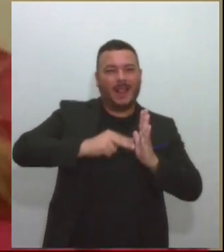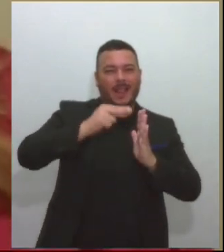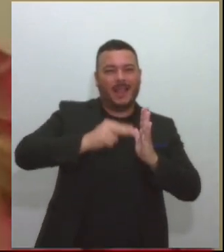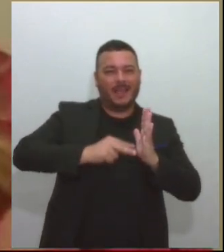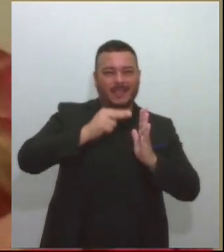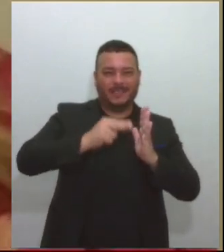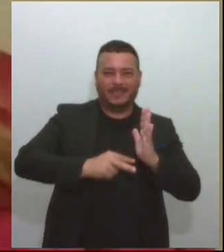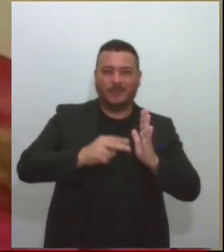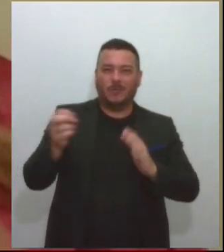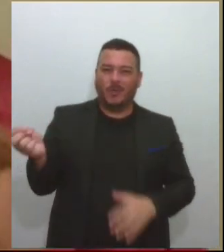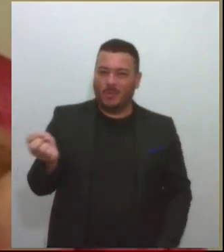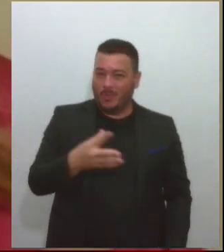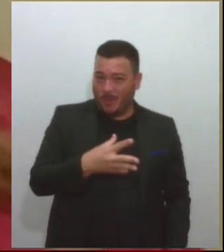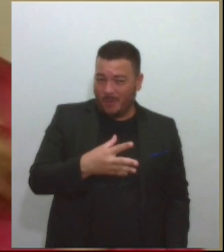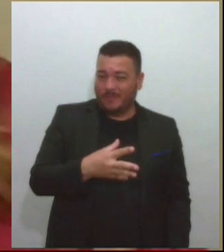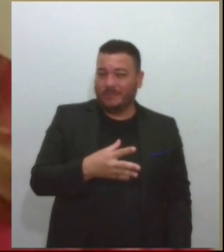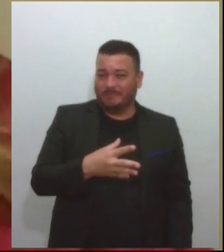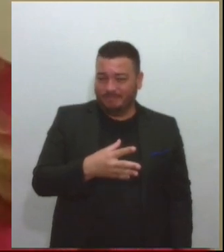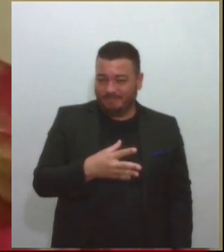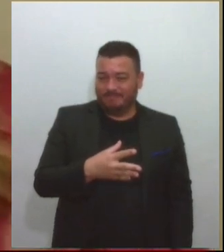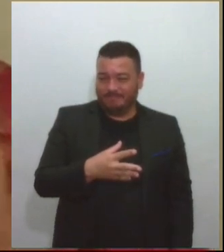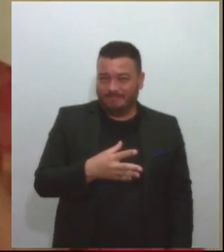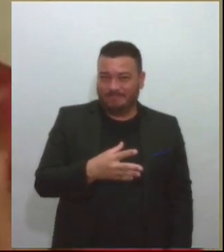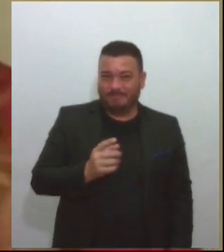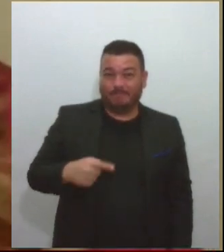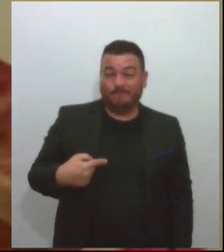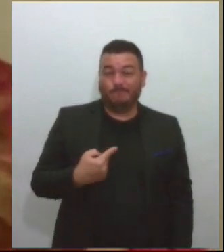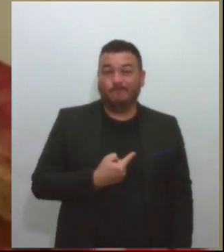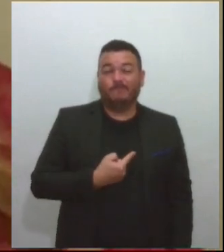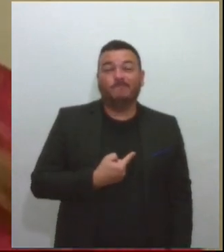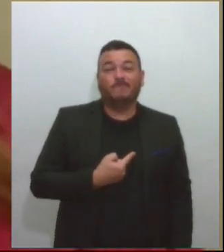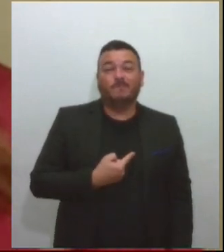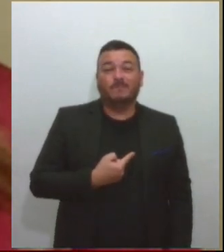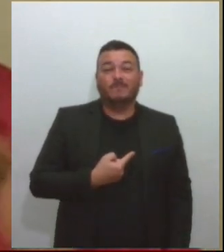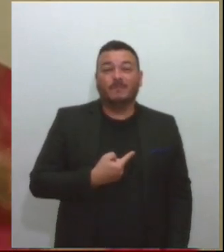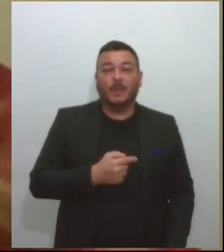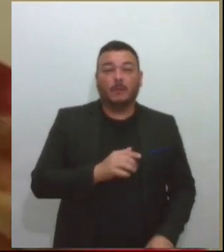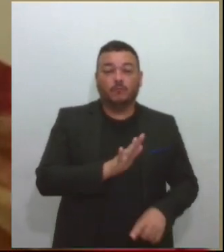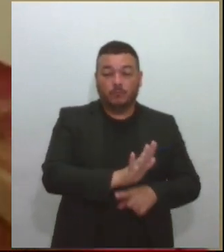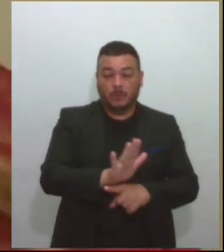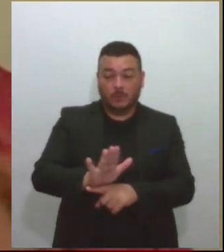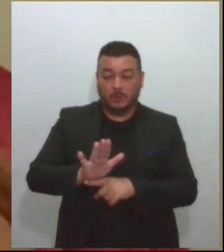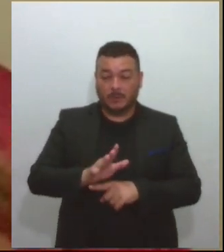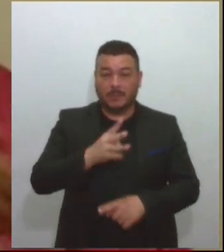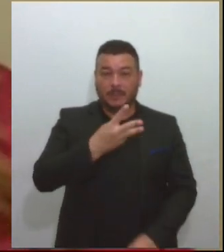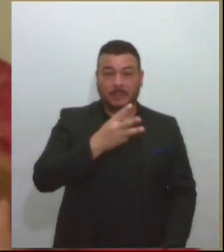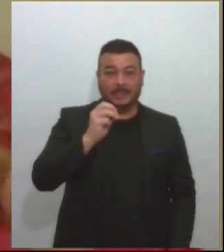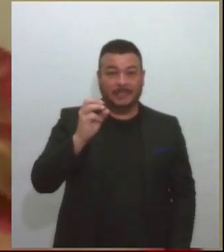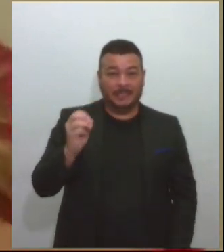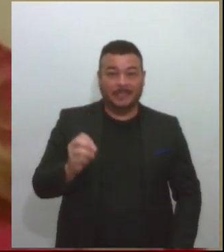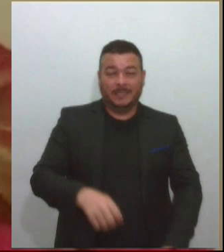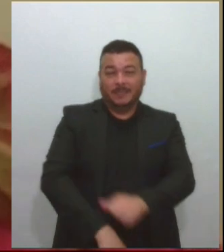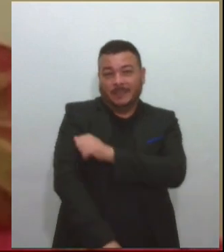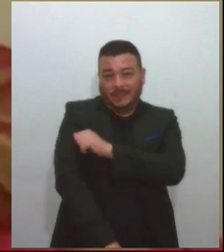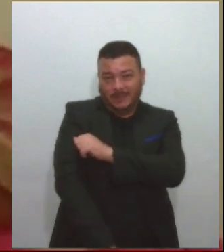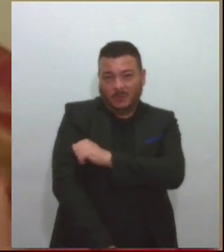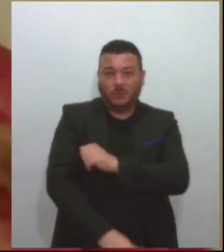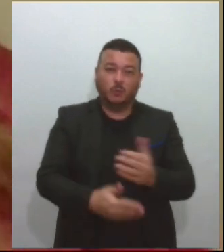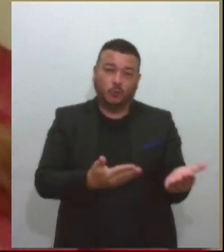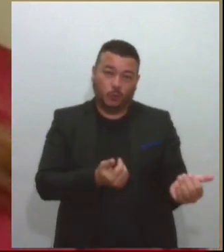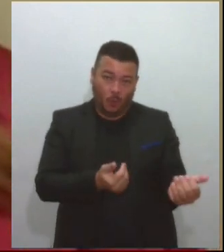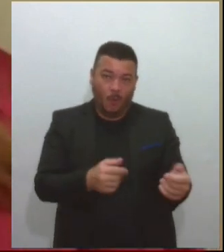inovadora, onde a gente vai atender 300 crianças, jovens também, não é?